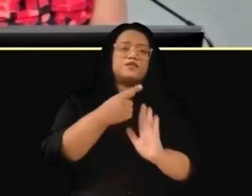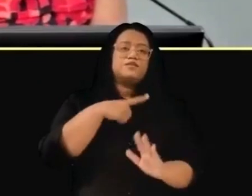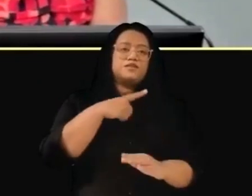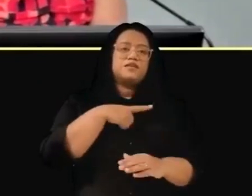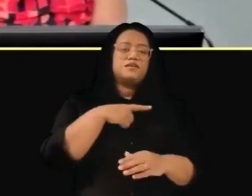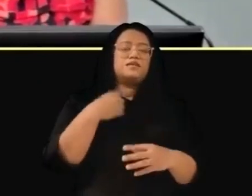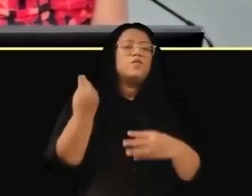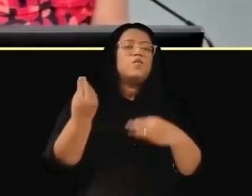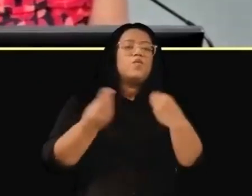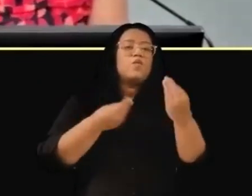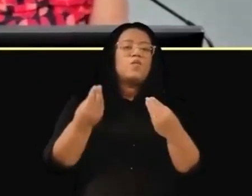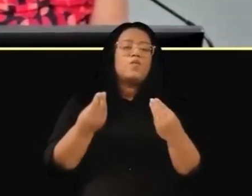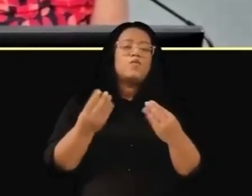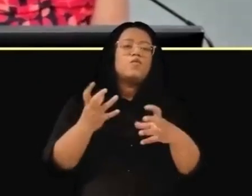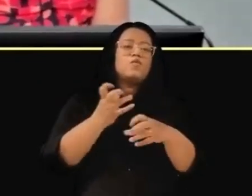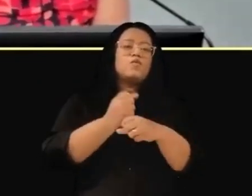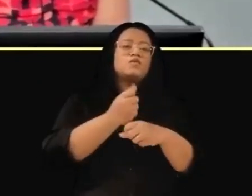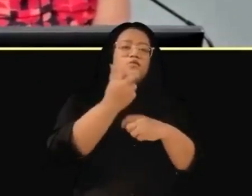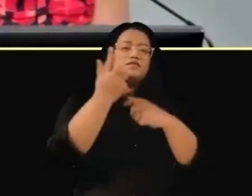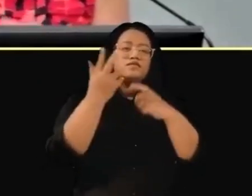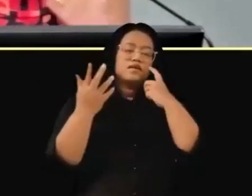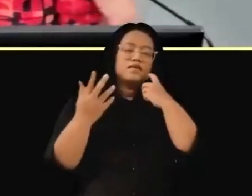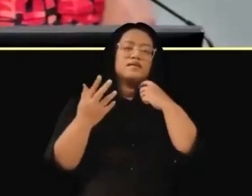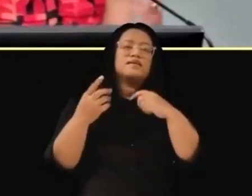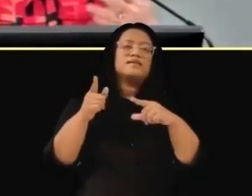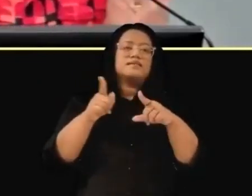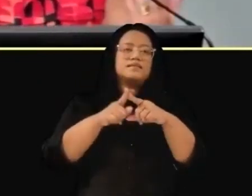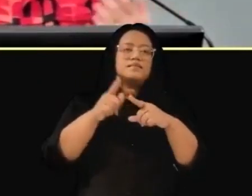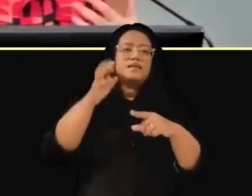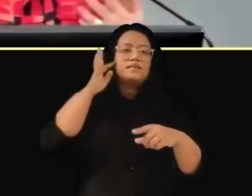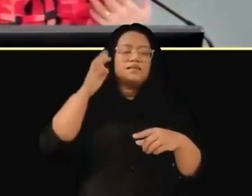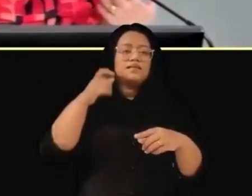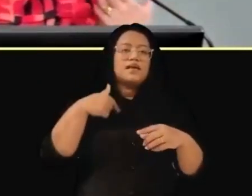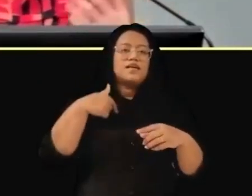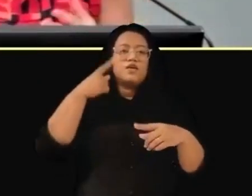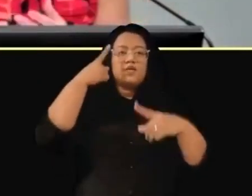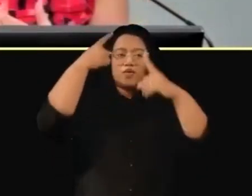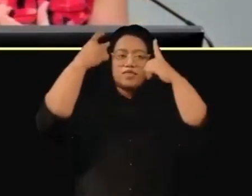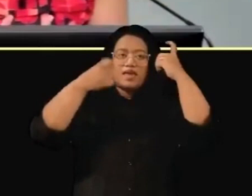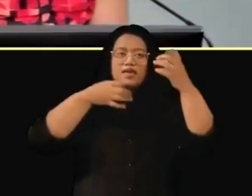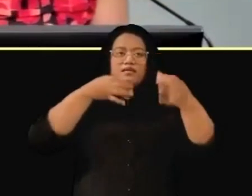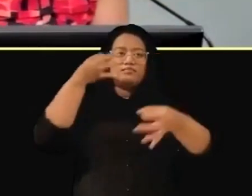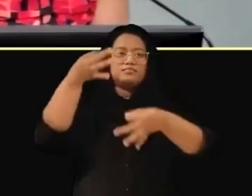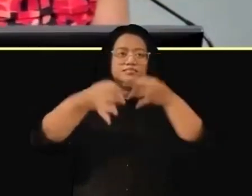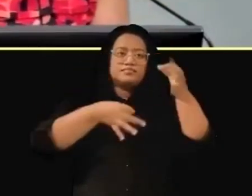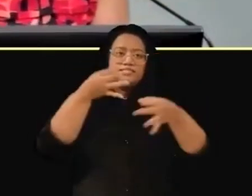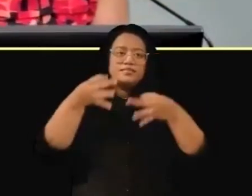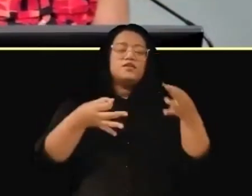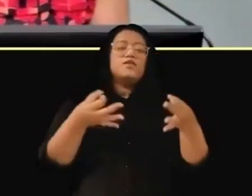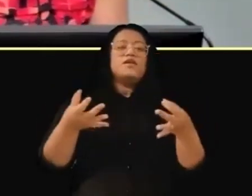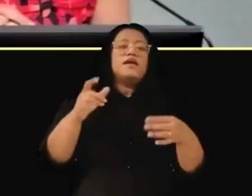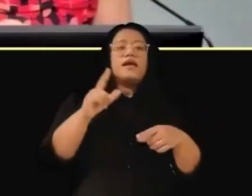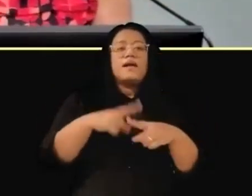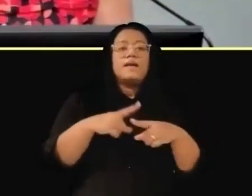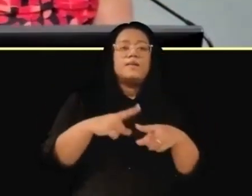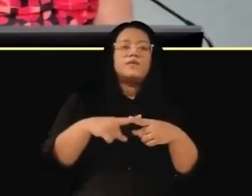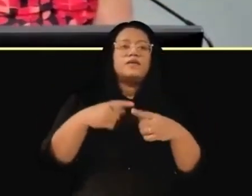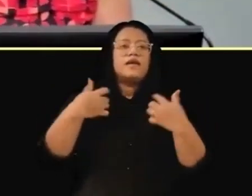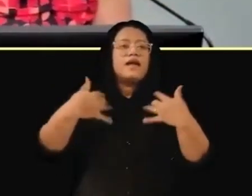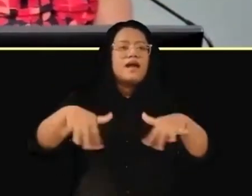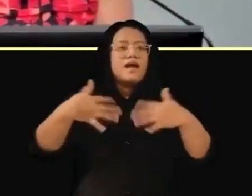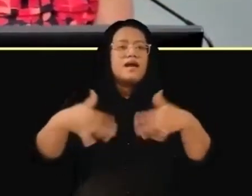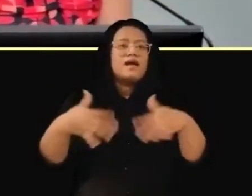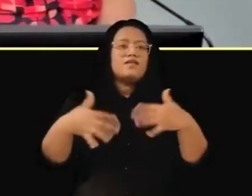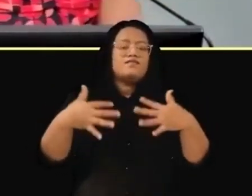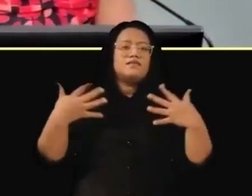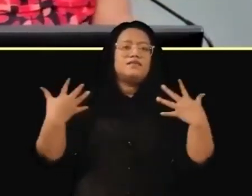quantificar isso e pensar, eu estou lançando essas ideias porque São questões que afligem muito os